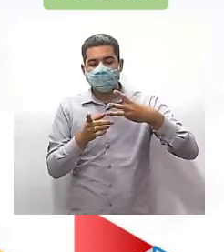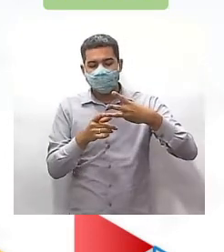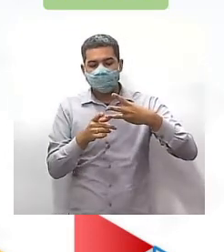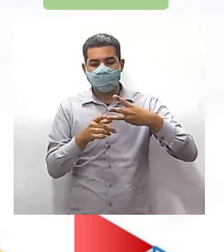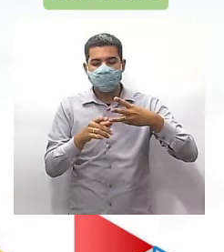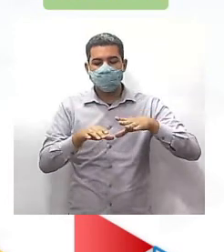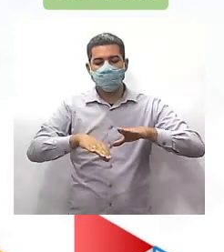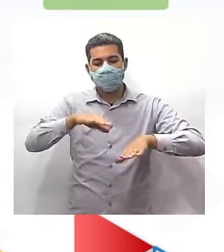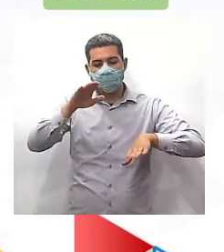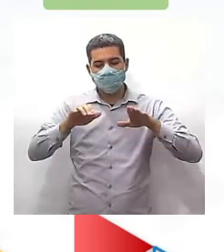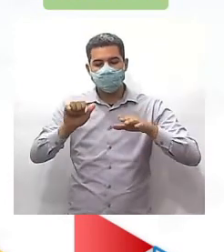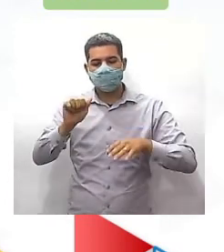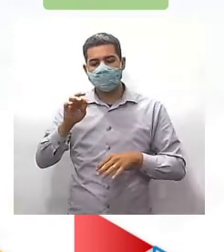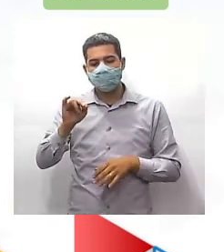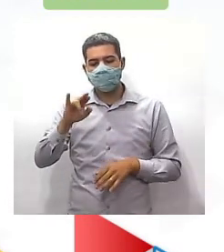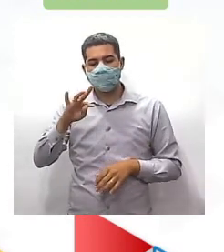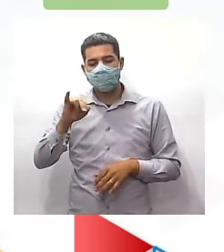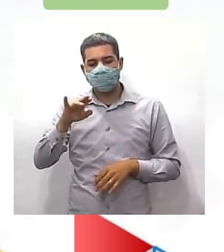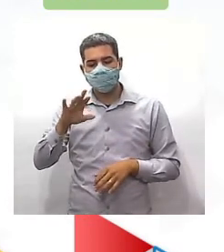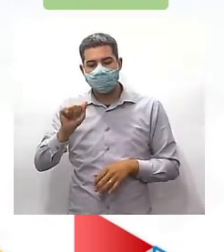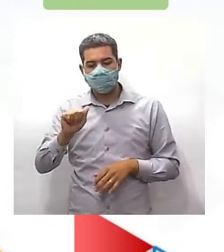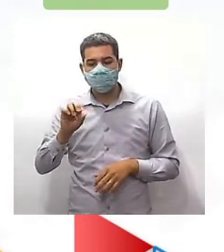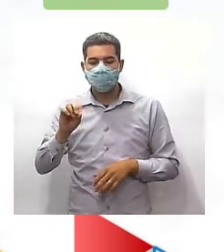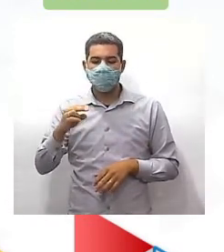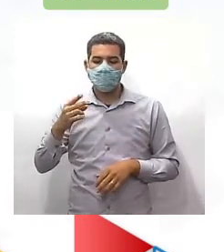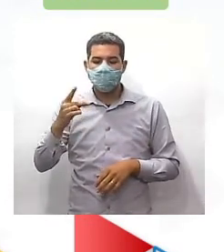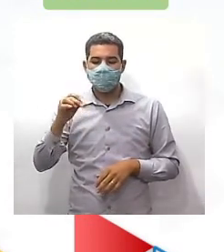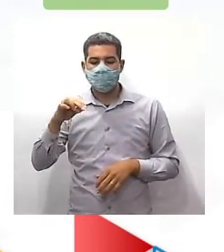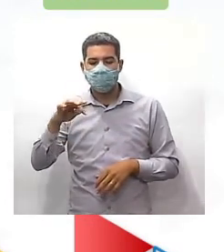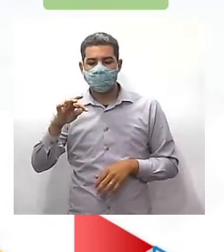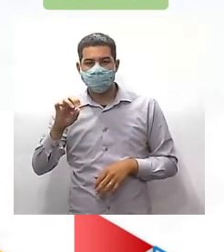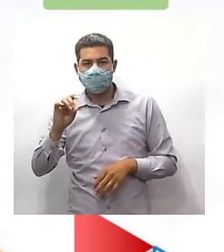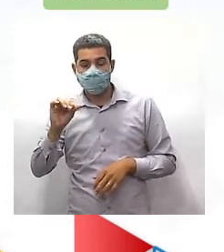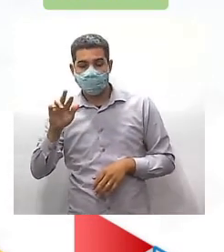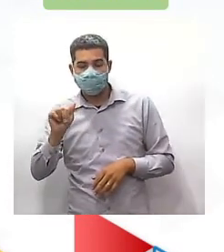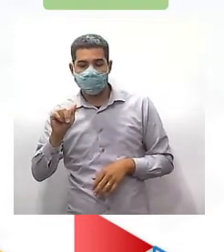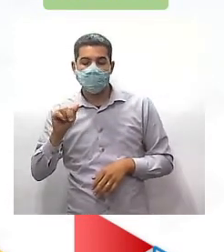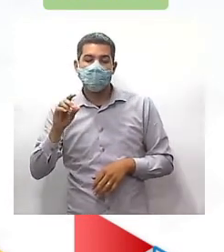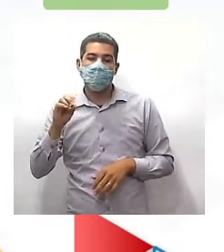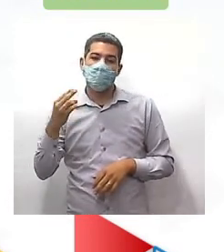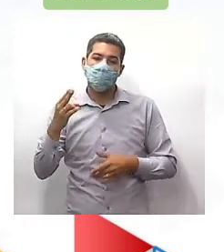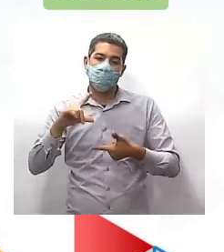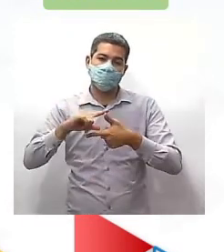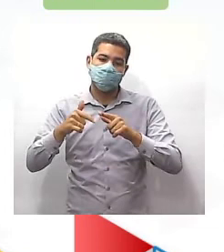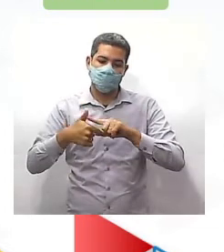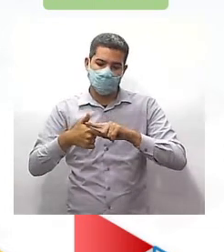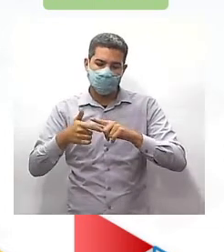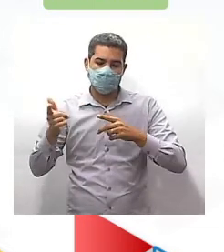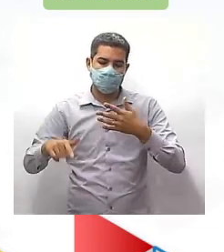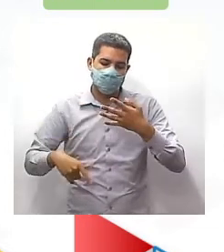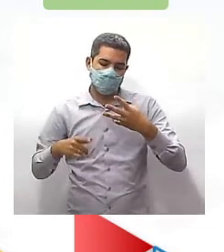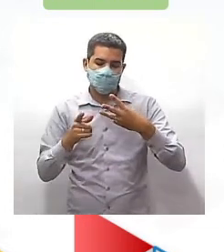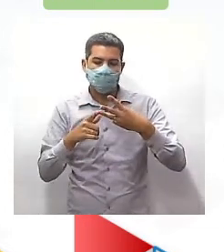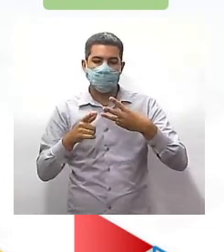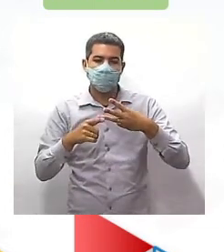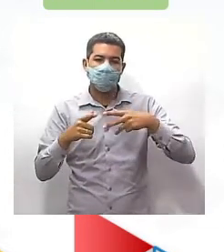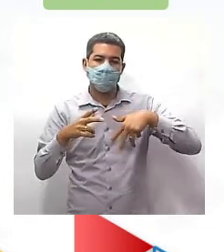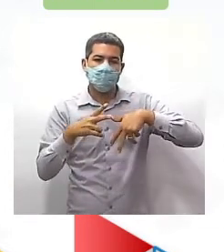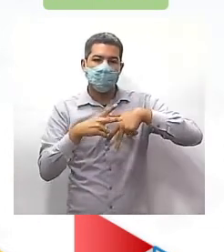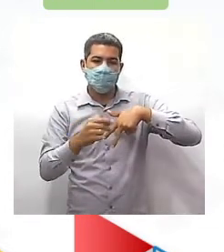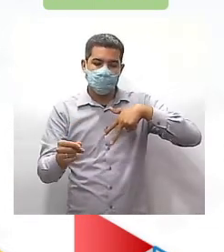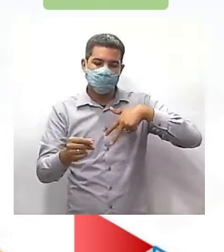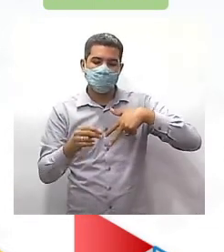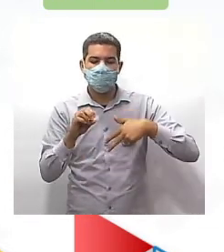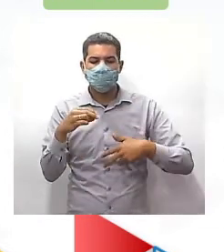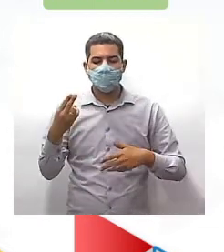ponderada, e pode ocorrer média geométrica também falada sobre isso, tá bom? Moda mediana. Na